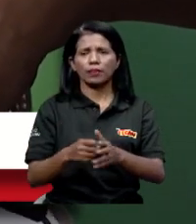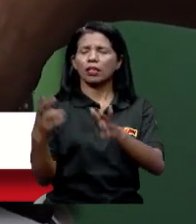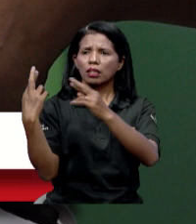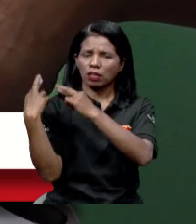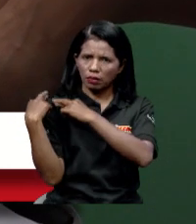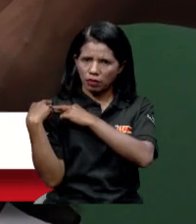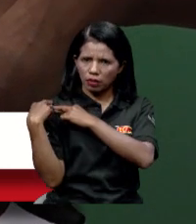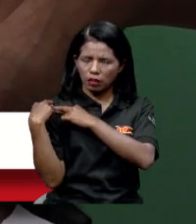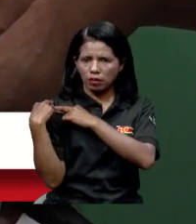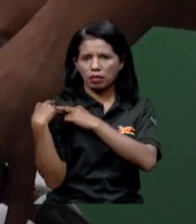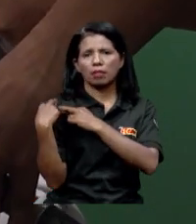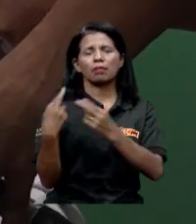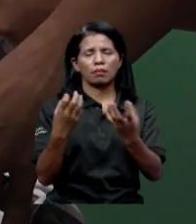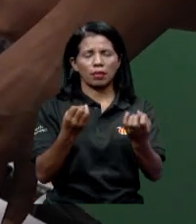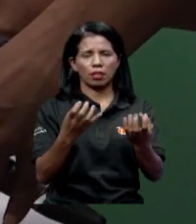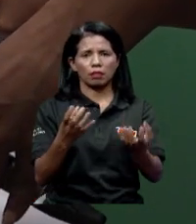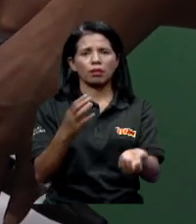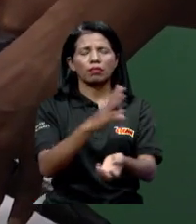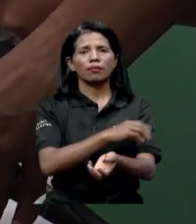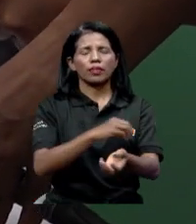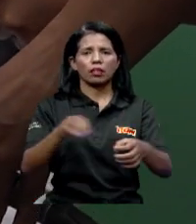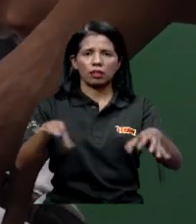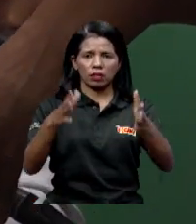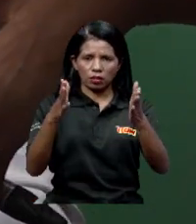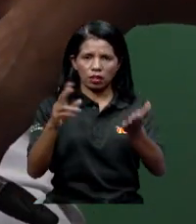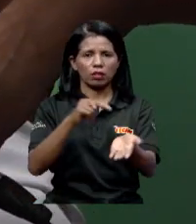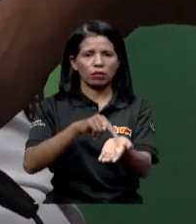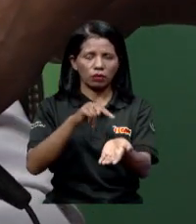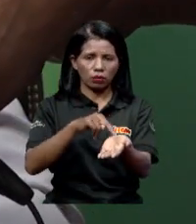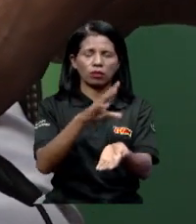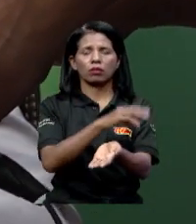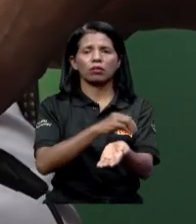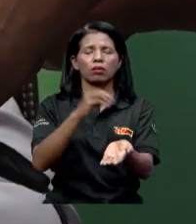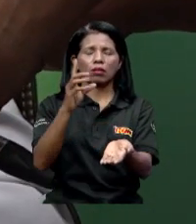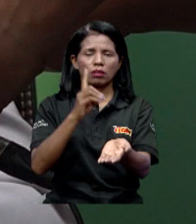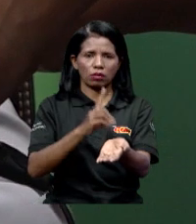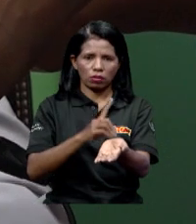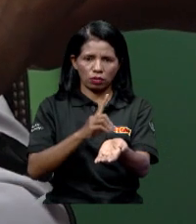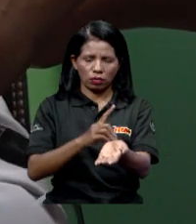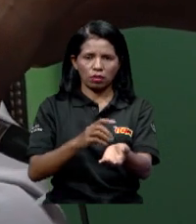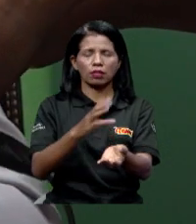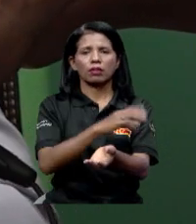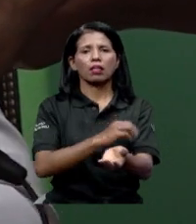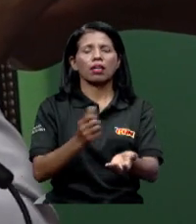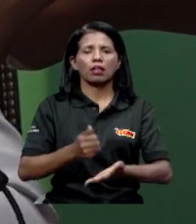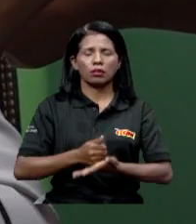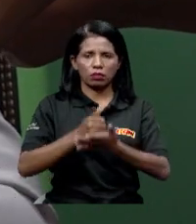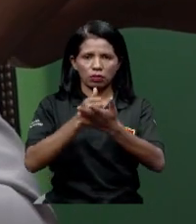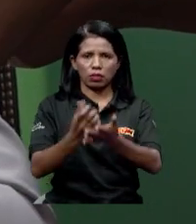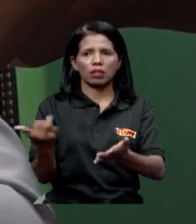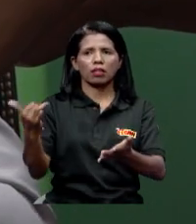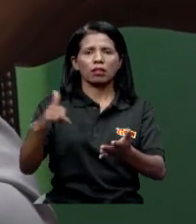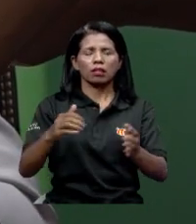responsabilidade máxima maxira ne maka staff serviço nene estagiário ne para ba apoio e mesmo tempo nia